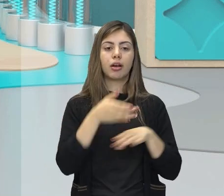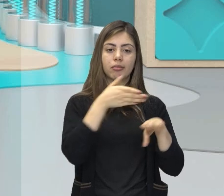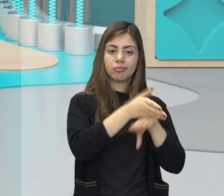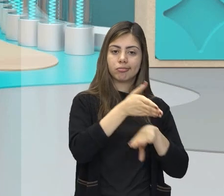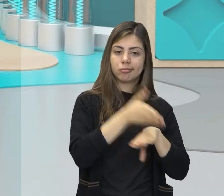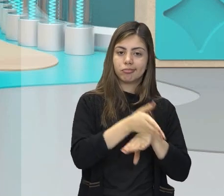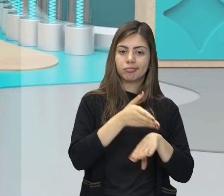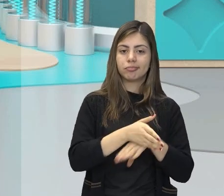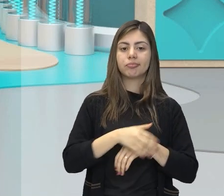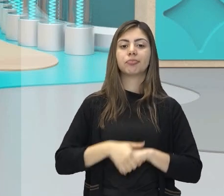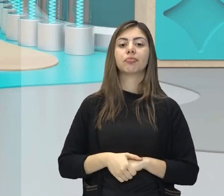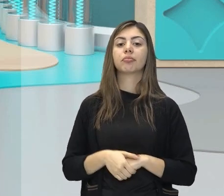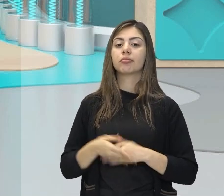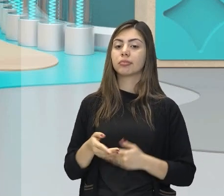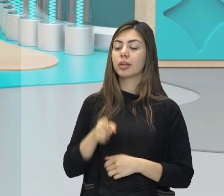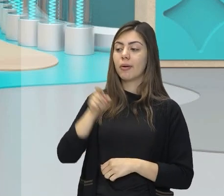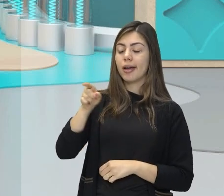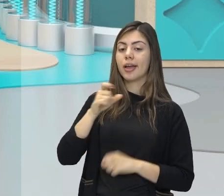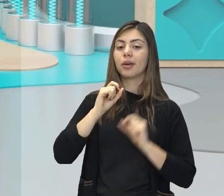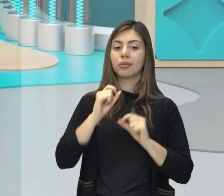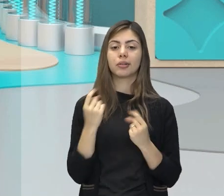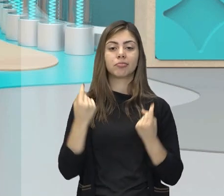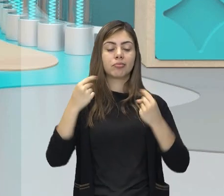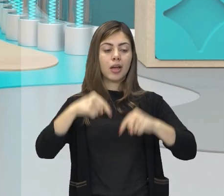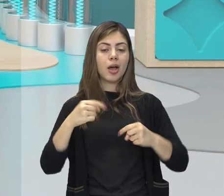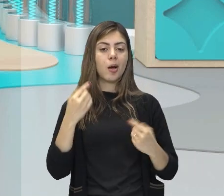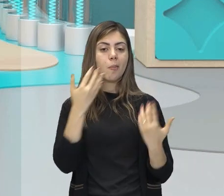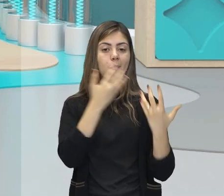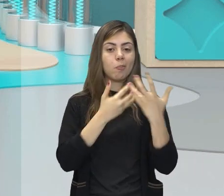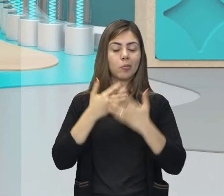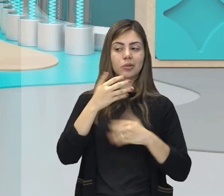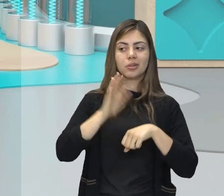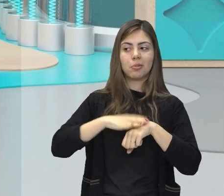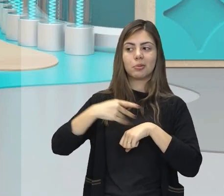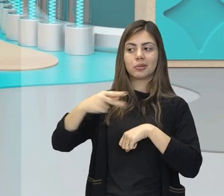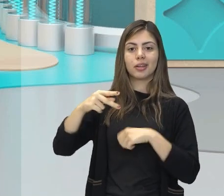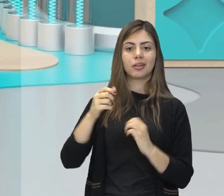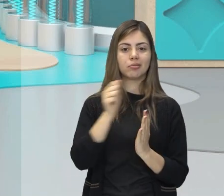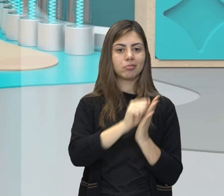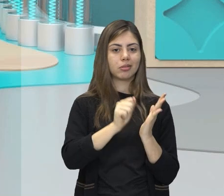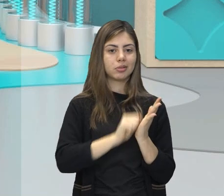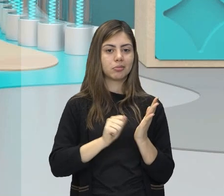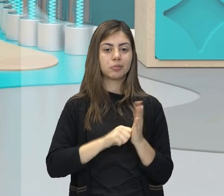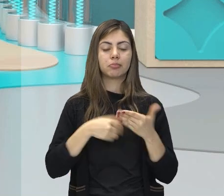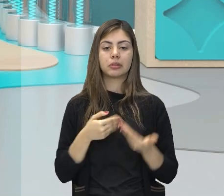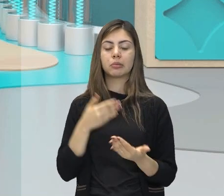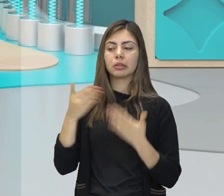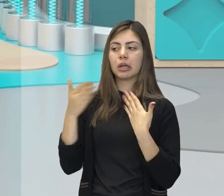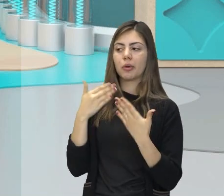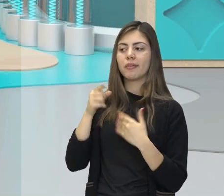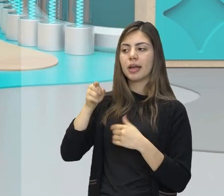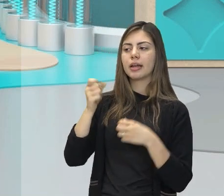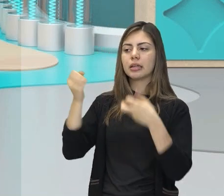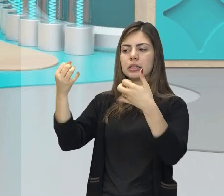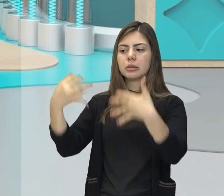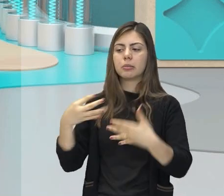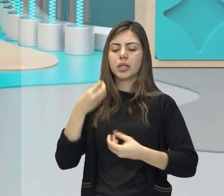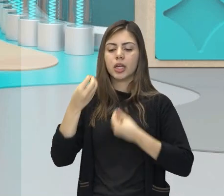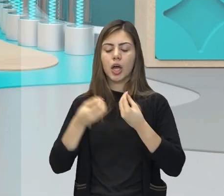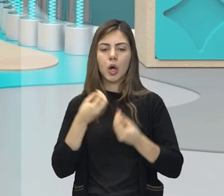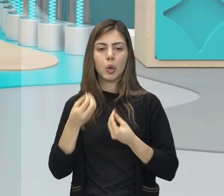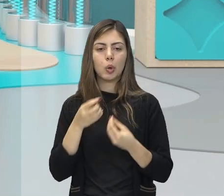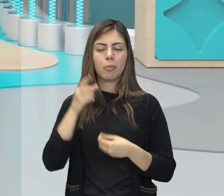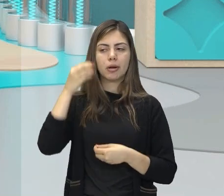Manaus, do qual concorreu com música de autoria própria. Nesta conversa, ela compartilha passagens de